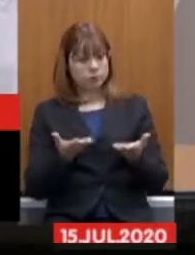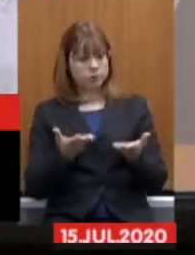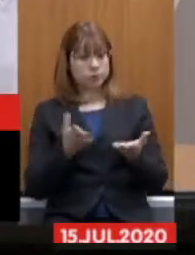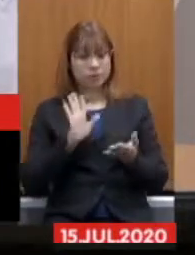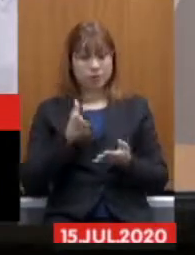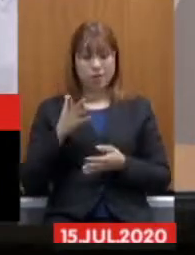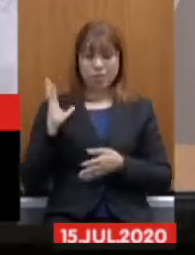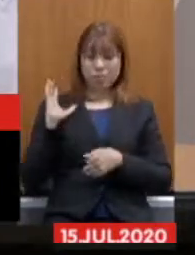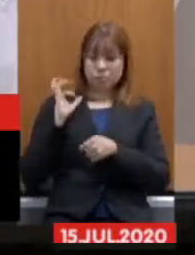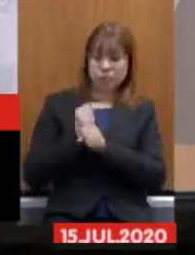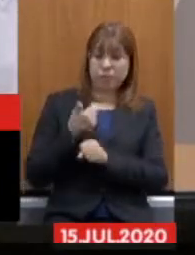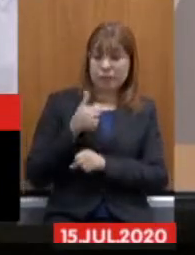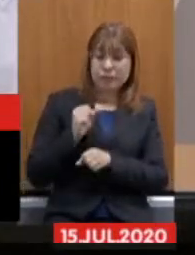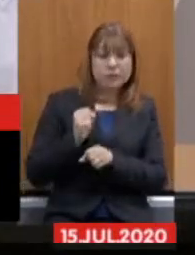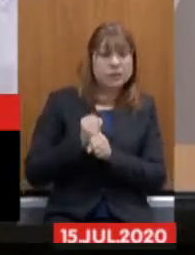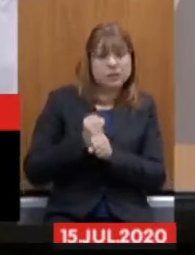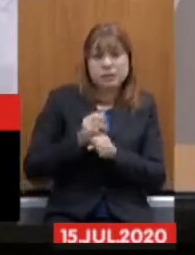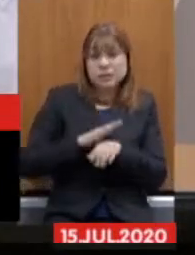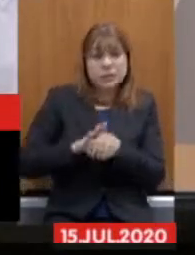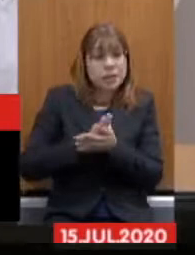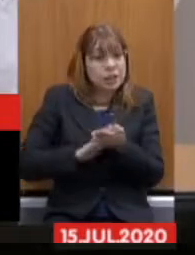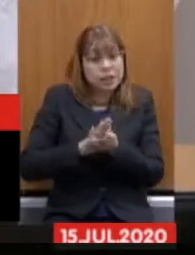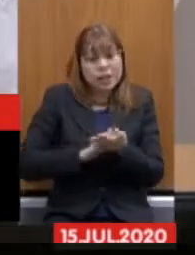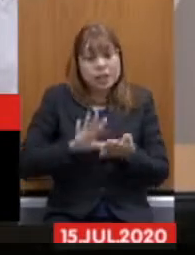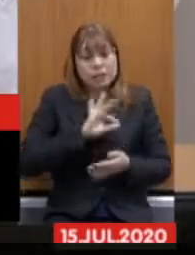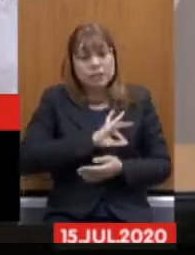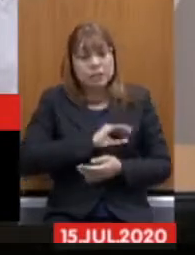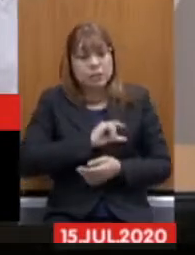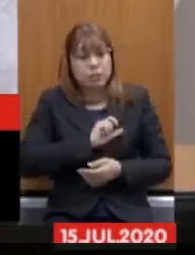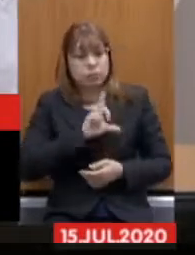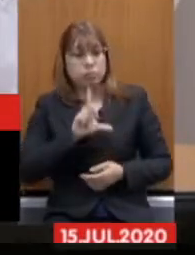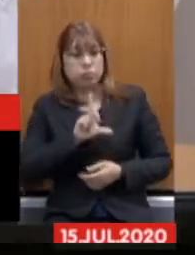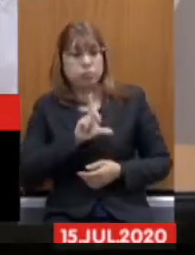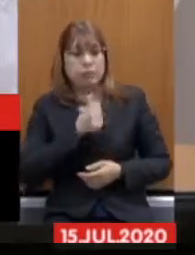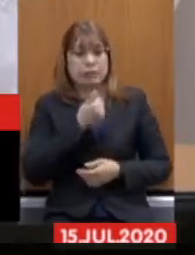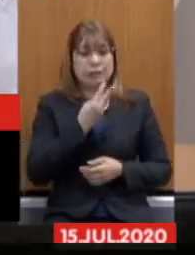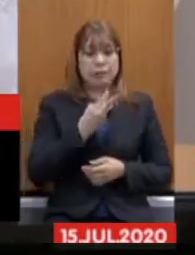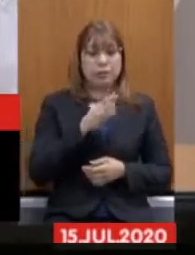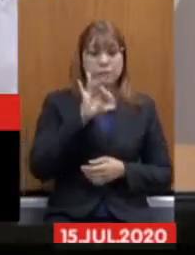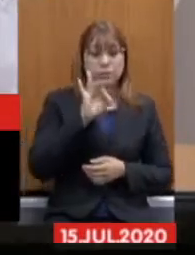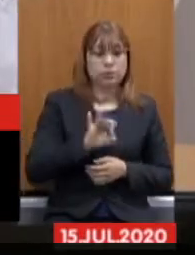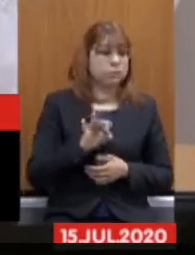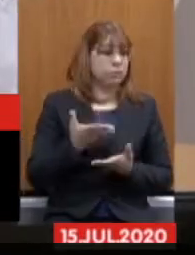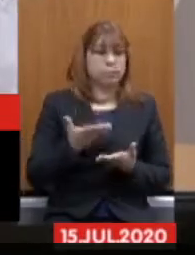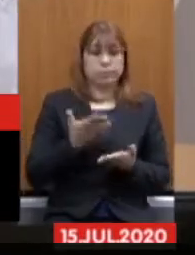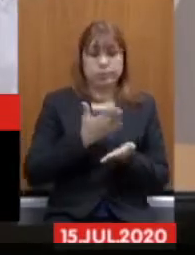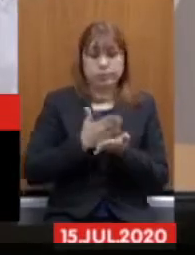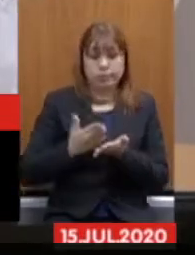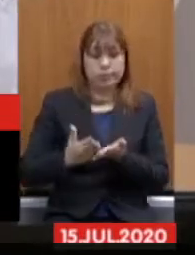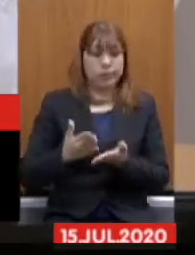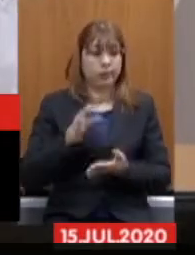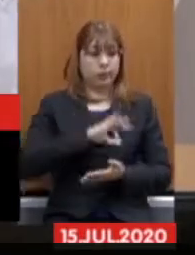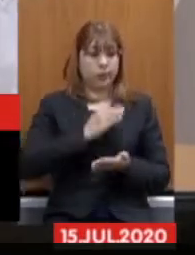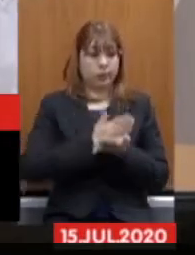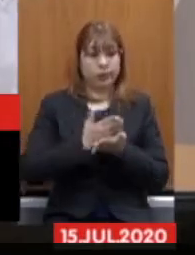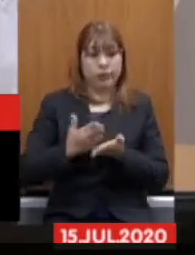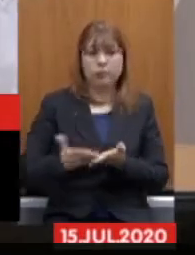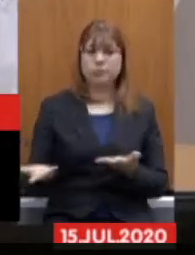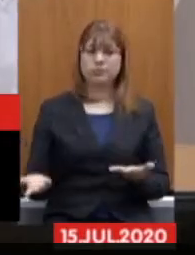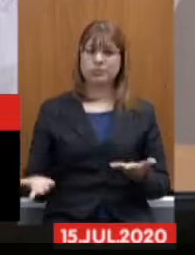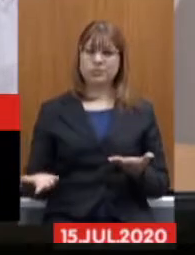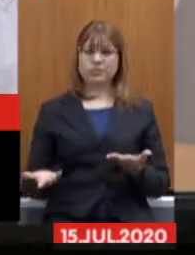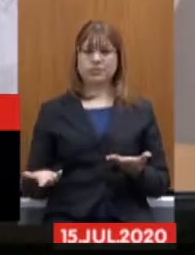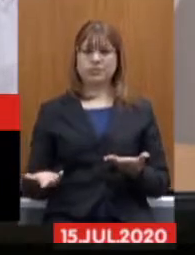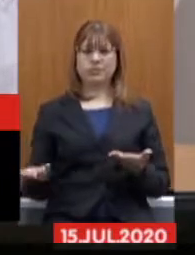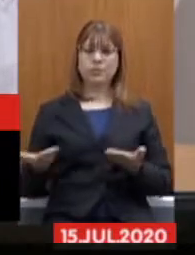reajuste há mais de dez anos recebe o pagamento parcelado 13º a perder de vista e nós